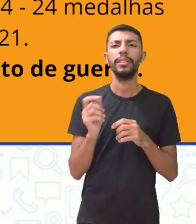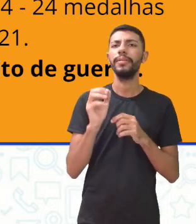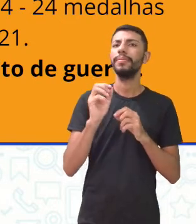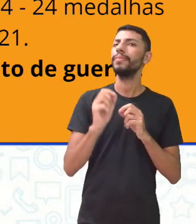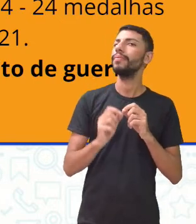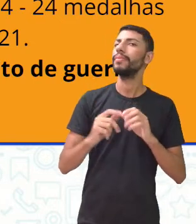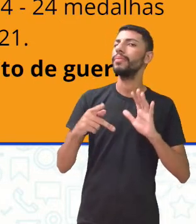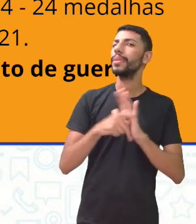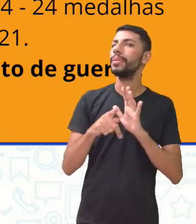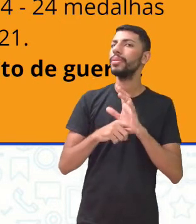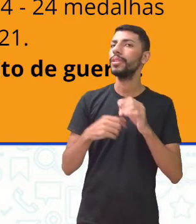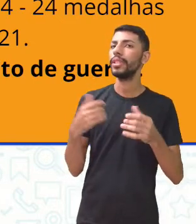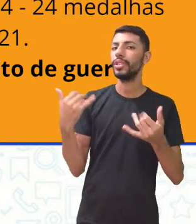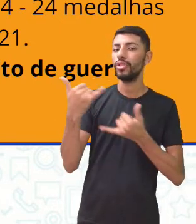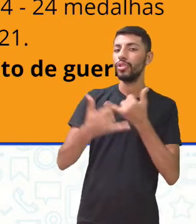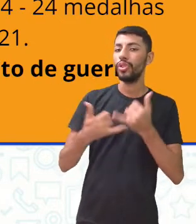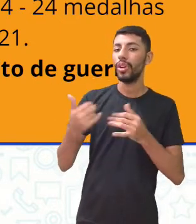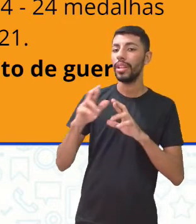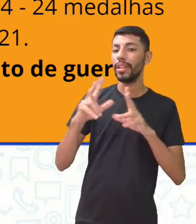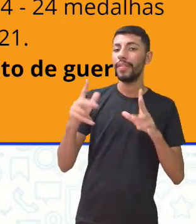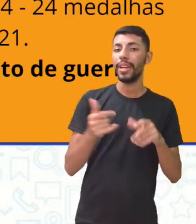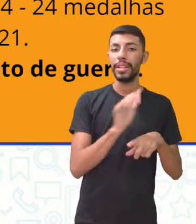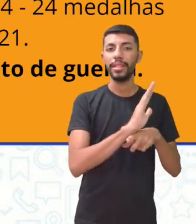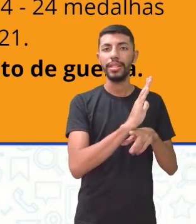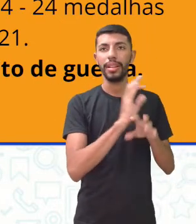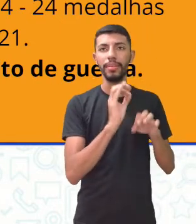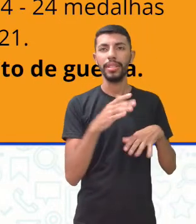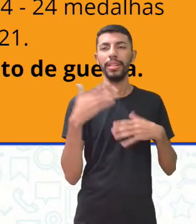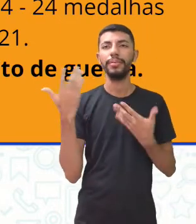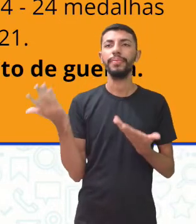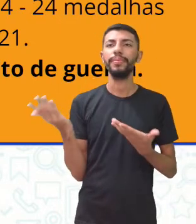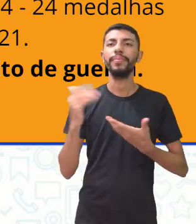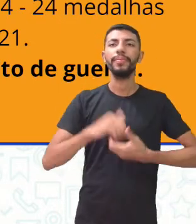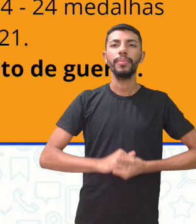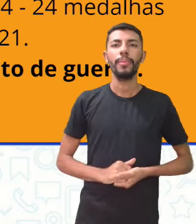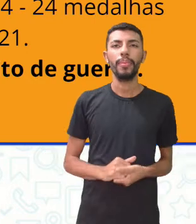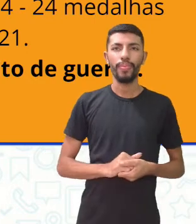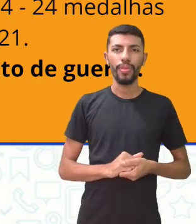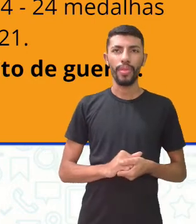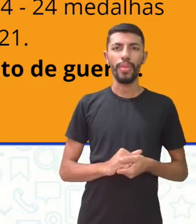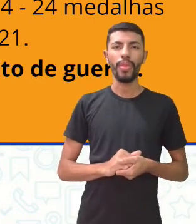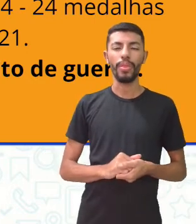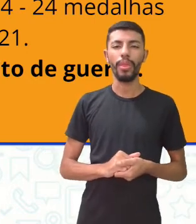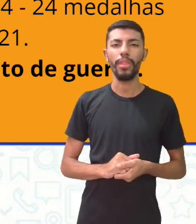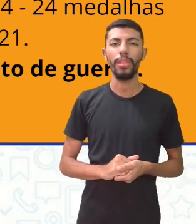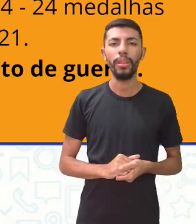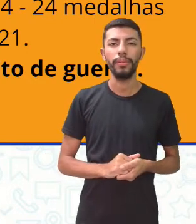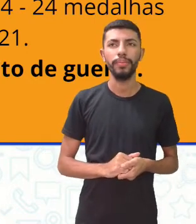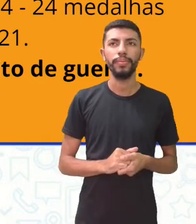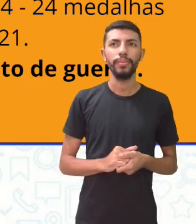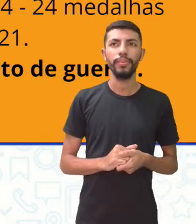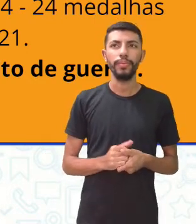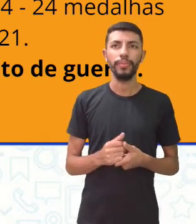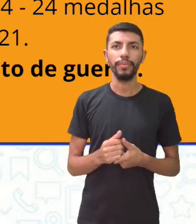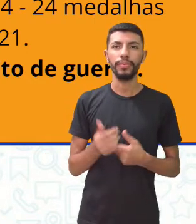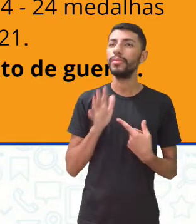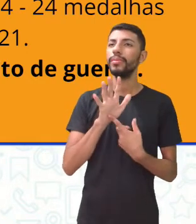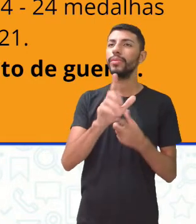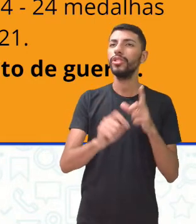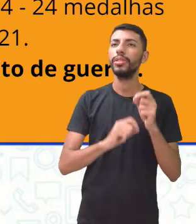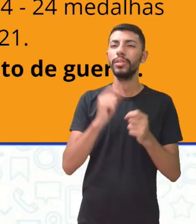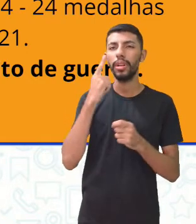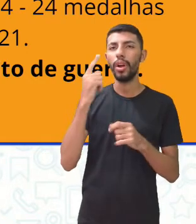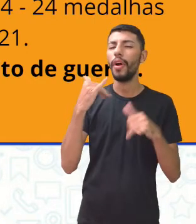para remeter a cinema. Então, vamos lá, vamos analisar. Para informar o desempenho, o que é as informações que a gente